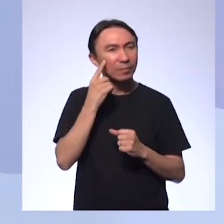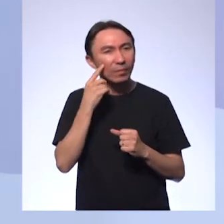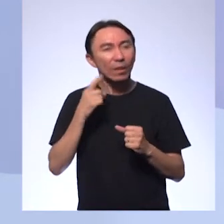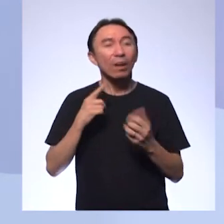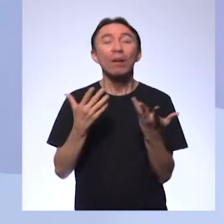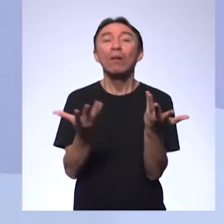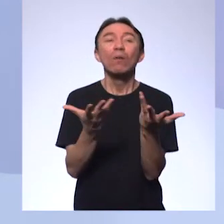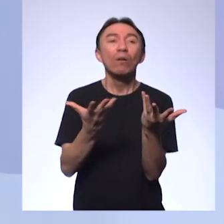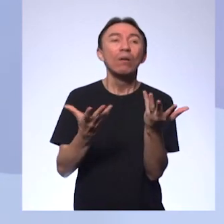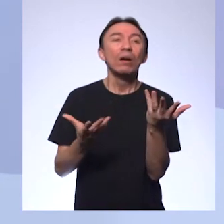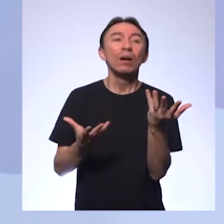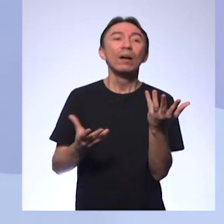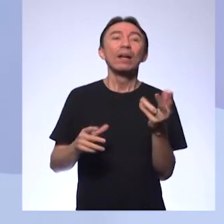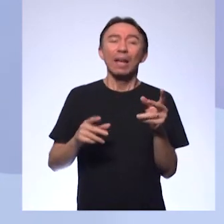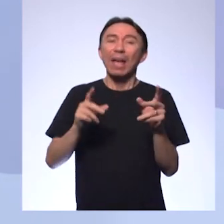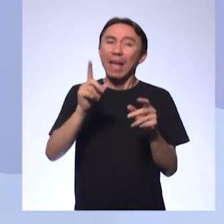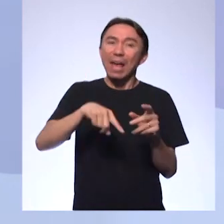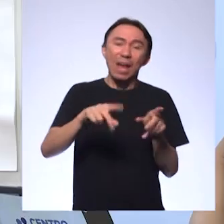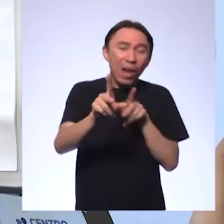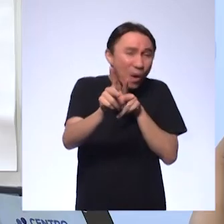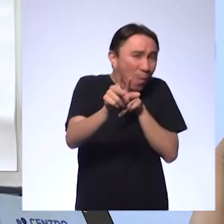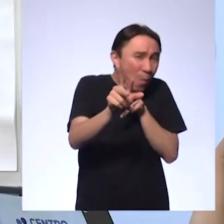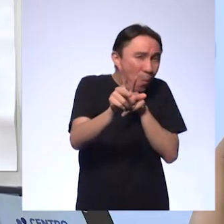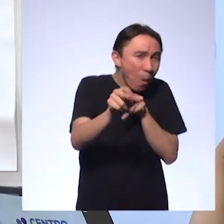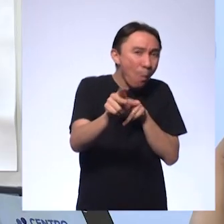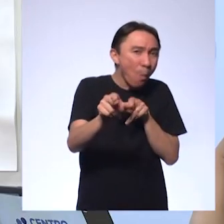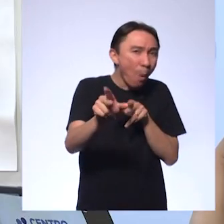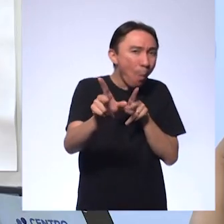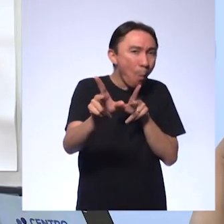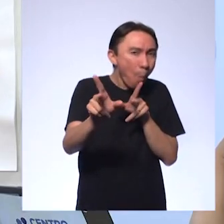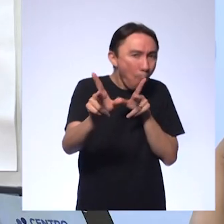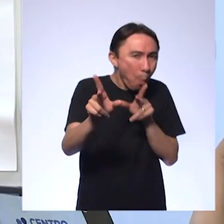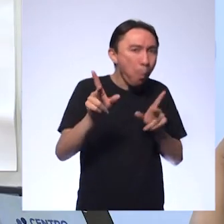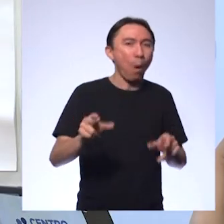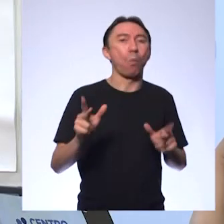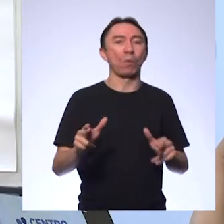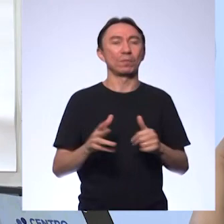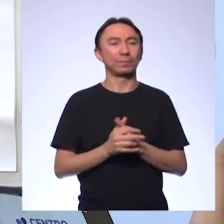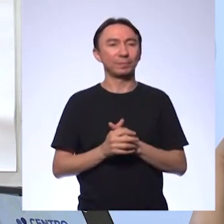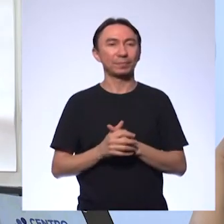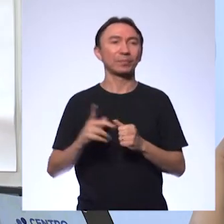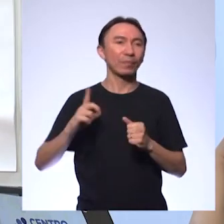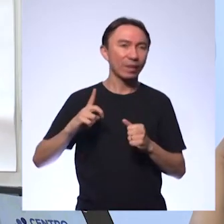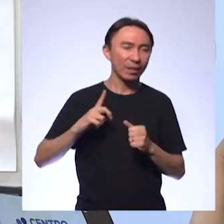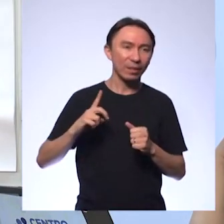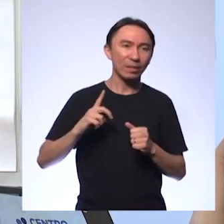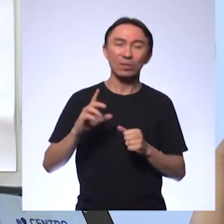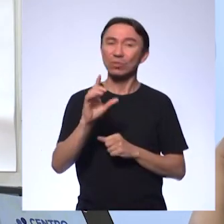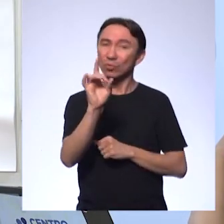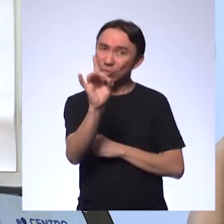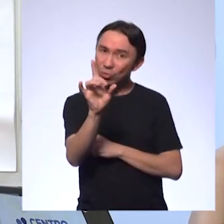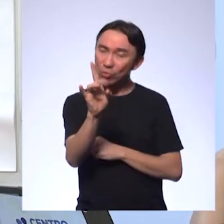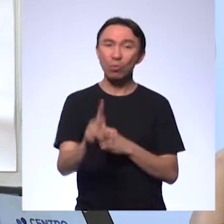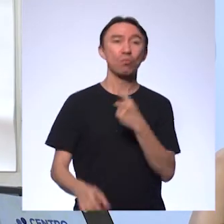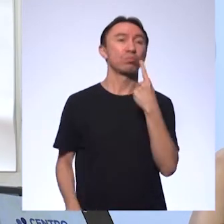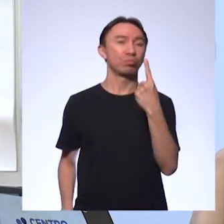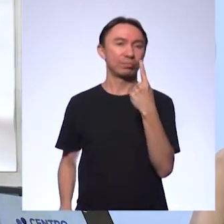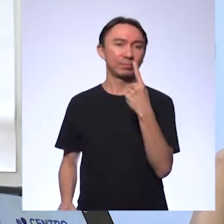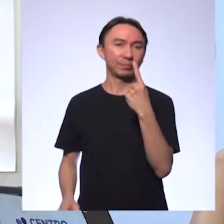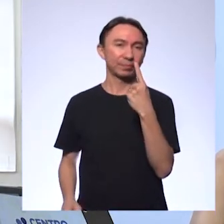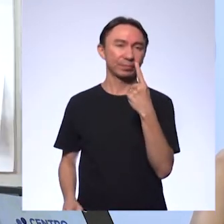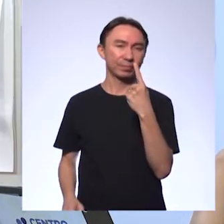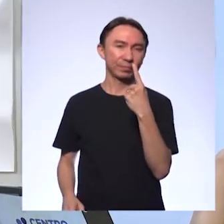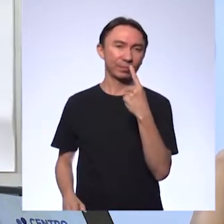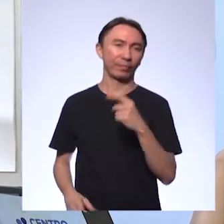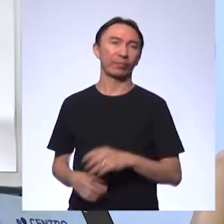OH. Então, isso aqui, eles são iguais. Então, até agora, eu tenho só um tipo de composto. Deixa eu virar